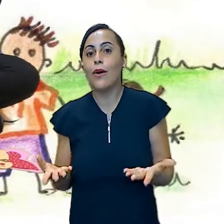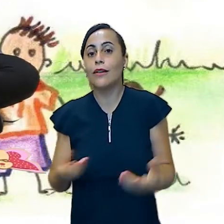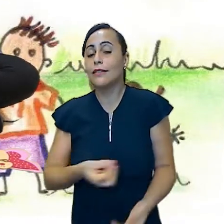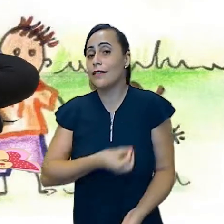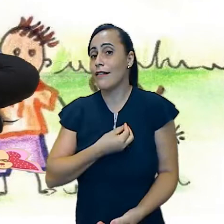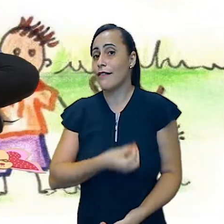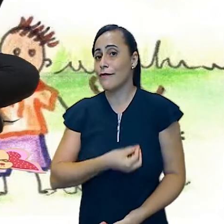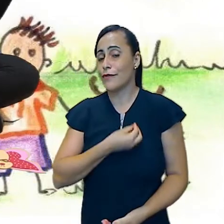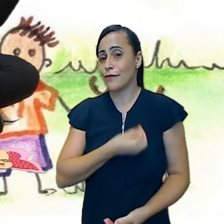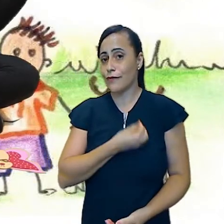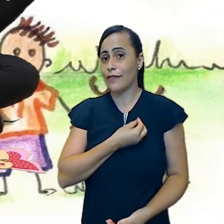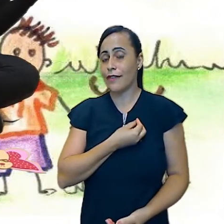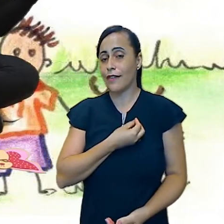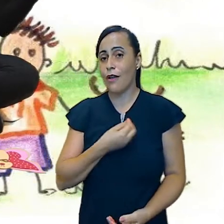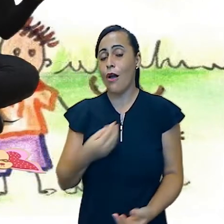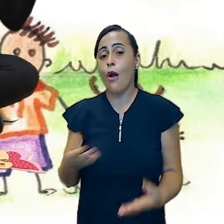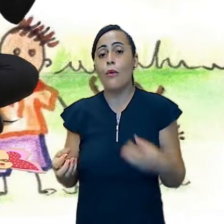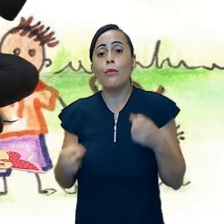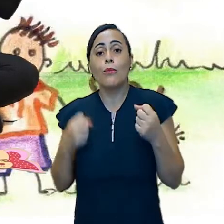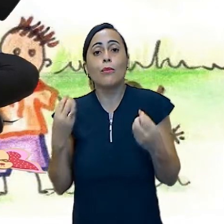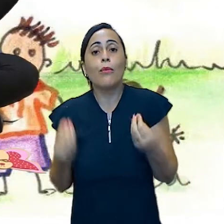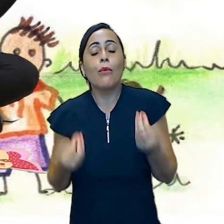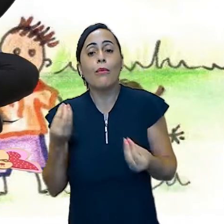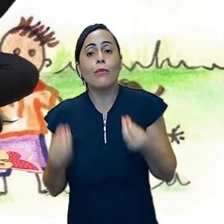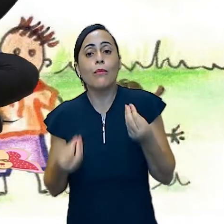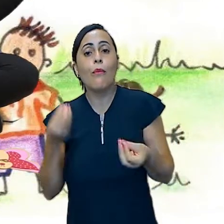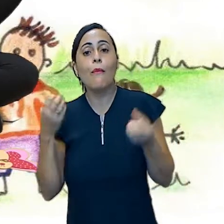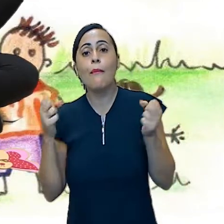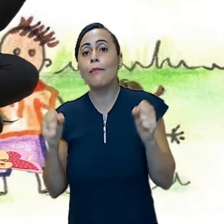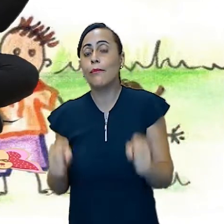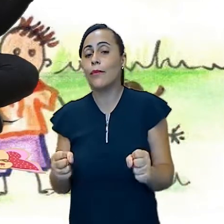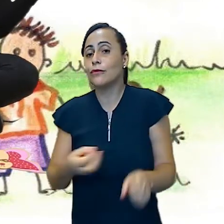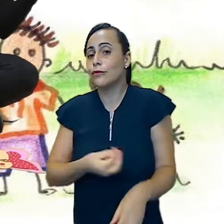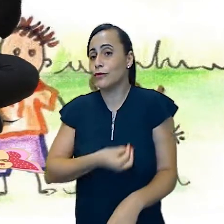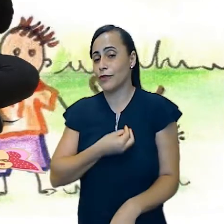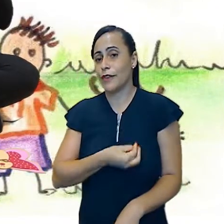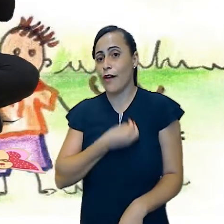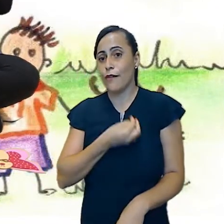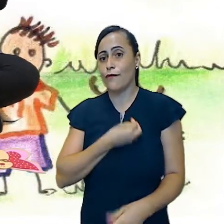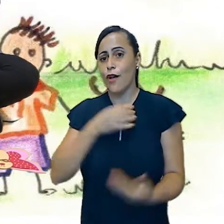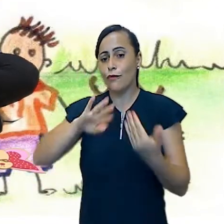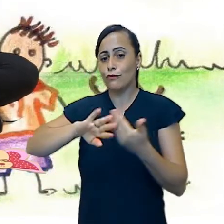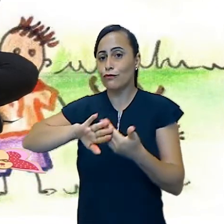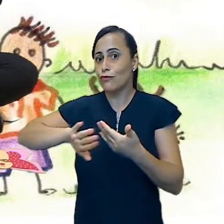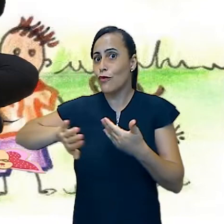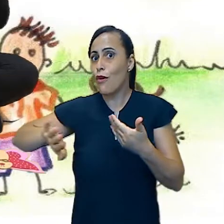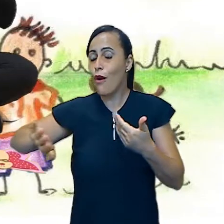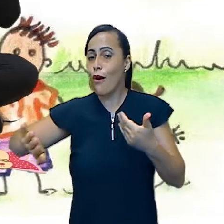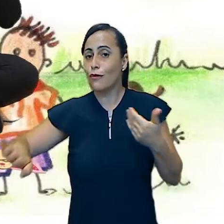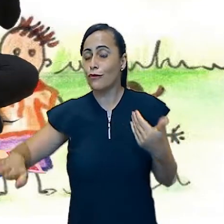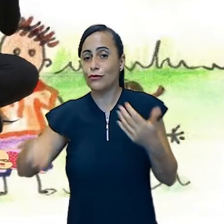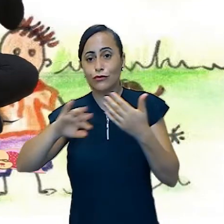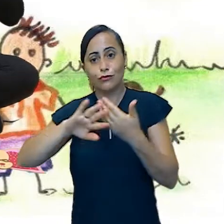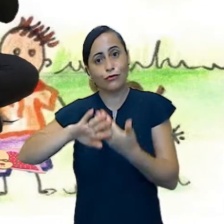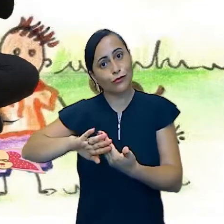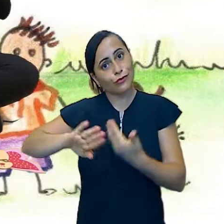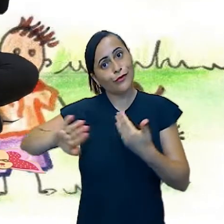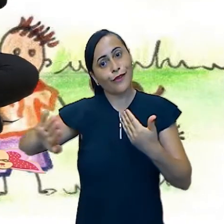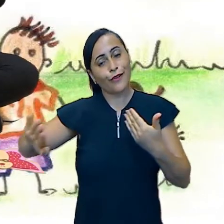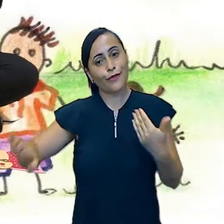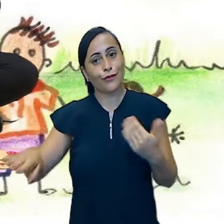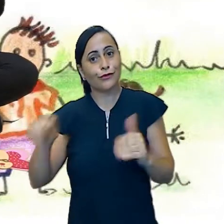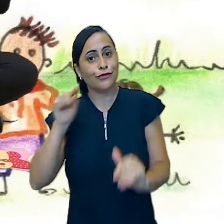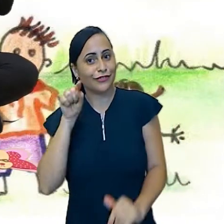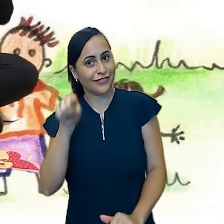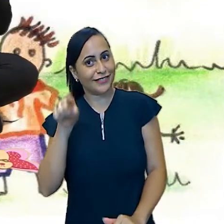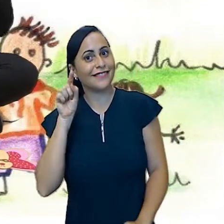Como poderei viver? Como poderei viver sem a sua, sem